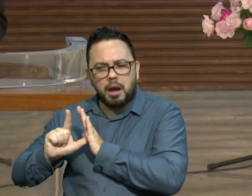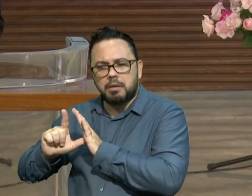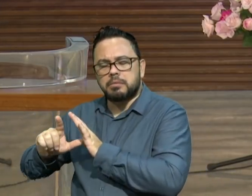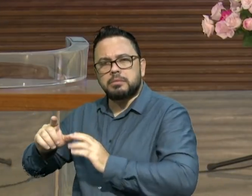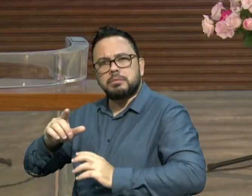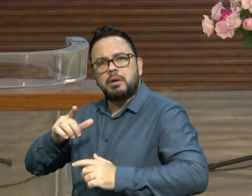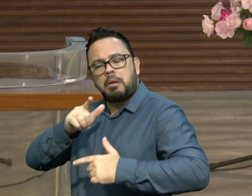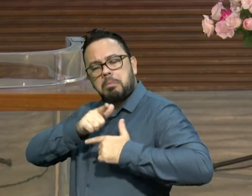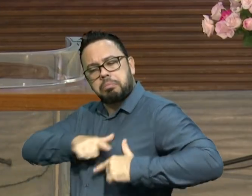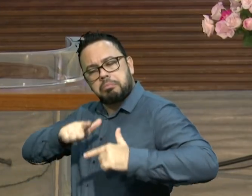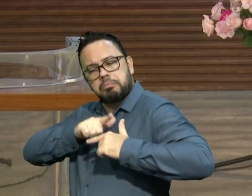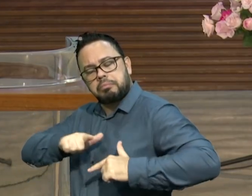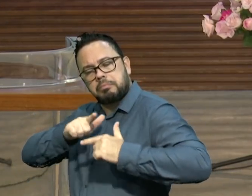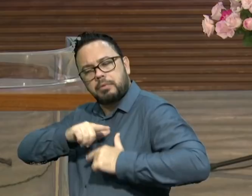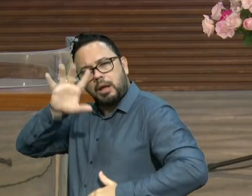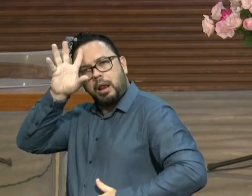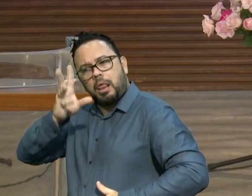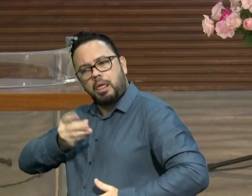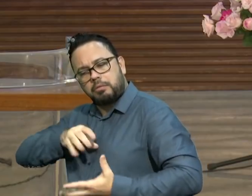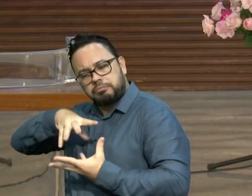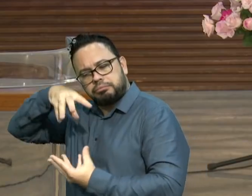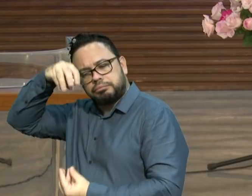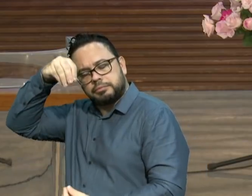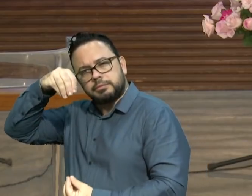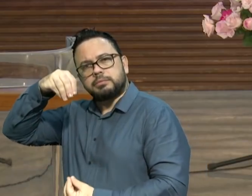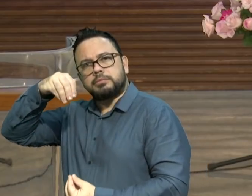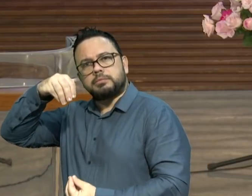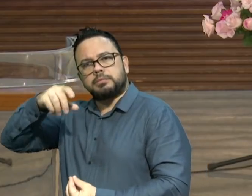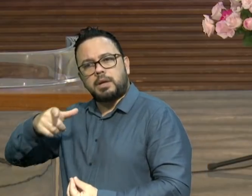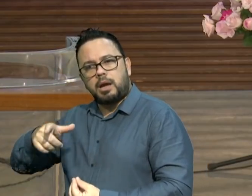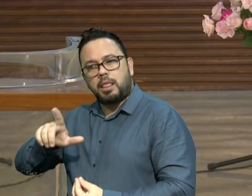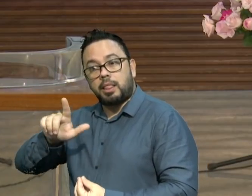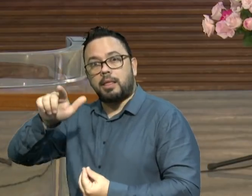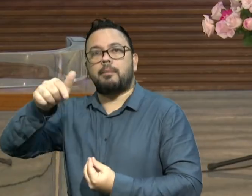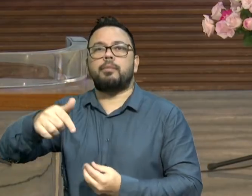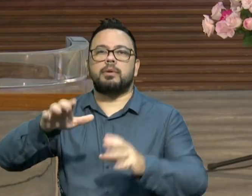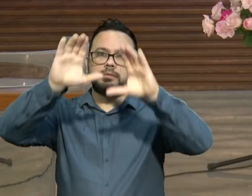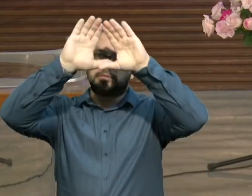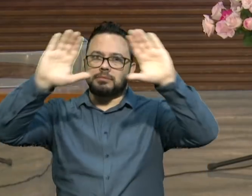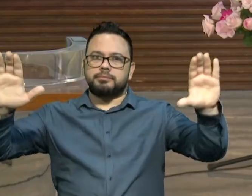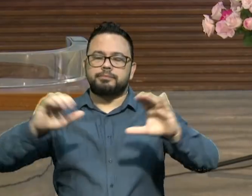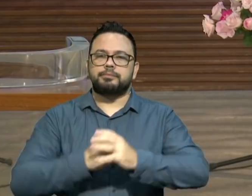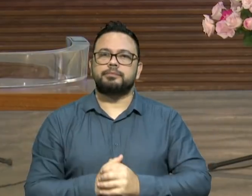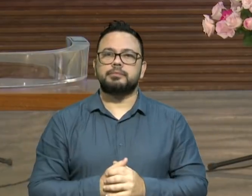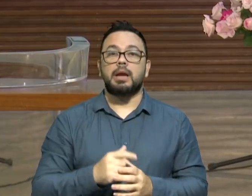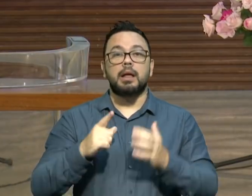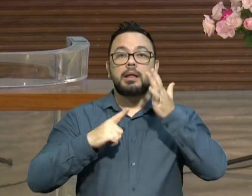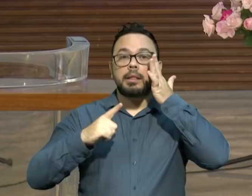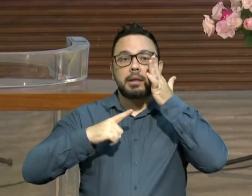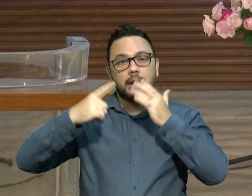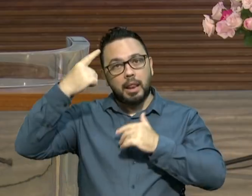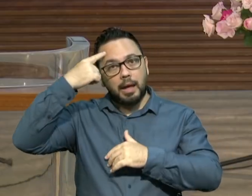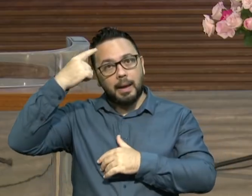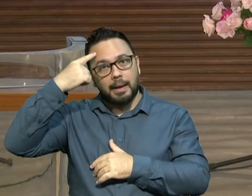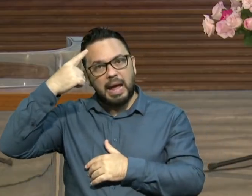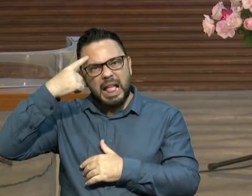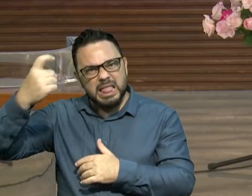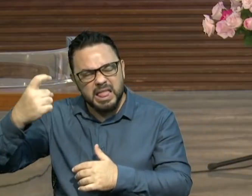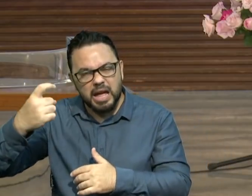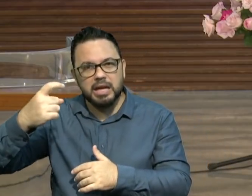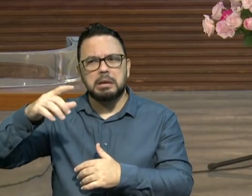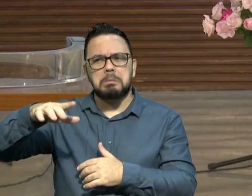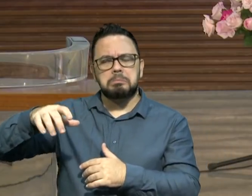então foi criado na mente de alguns seres humanos o pecado mortal e o pecado venial o